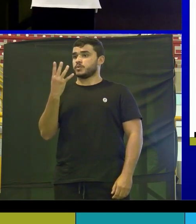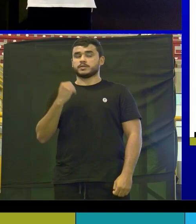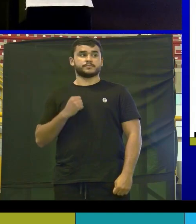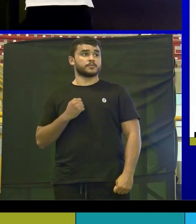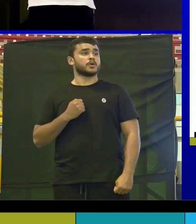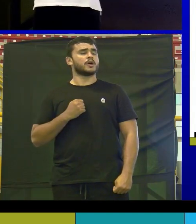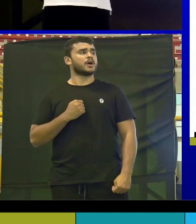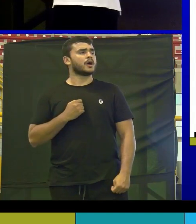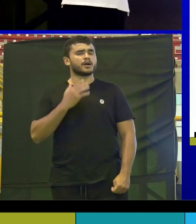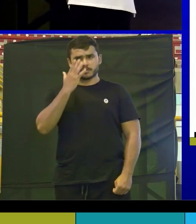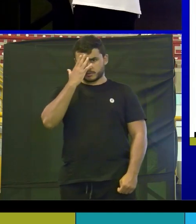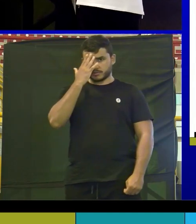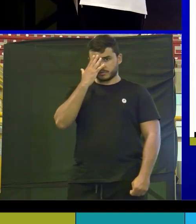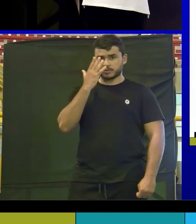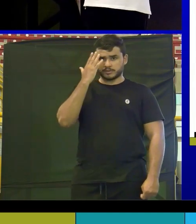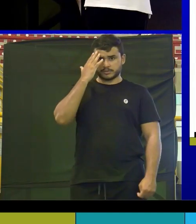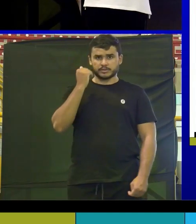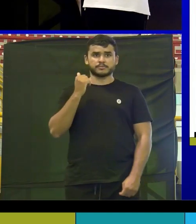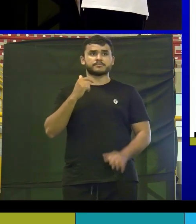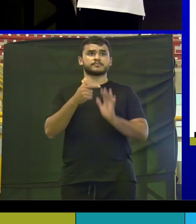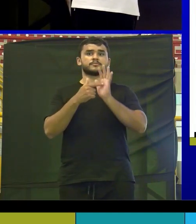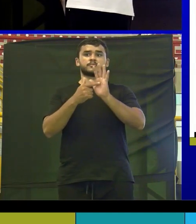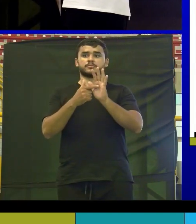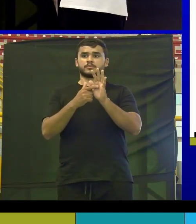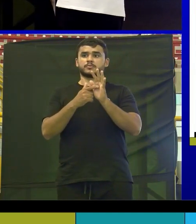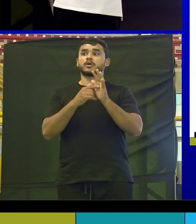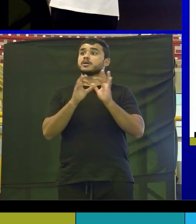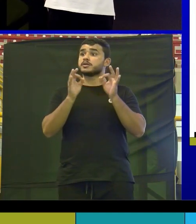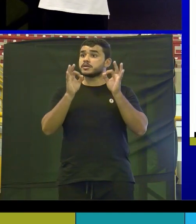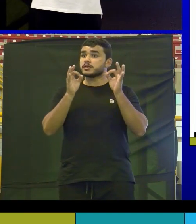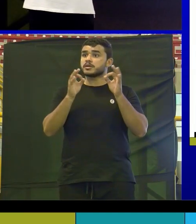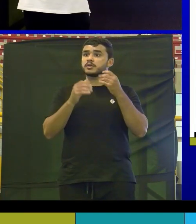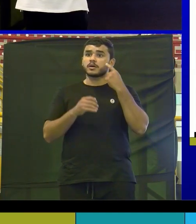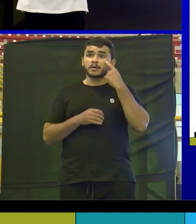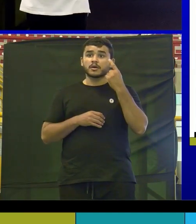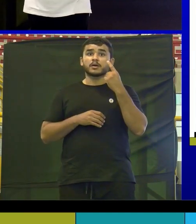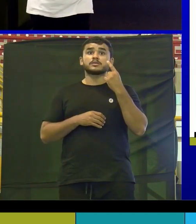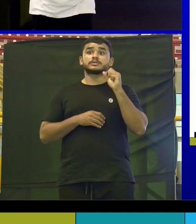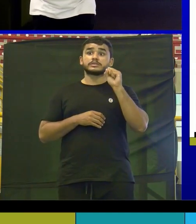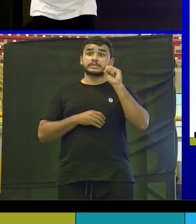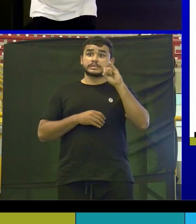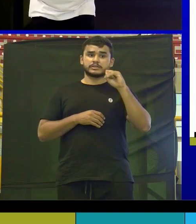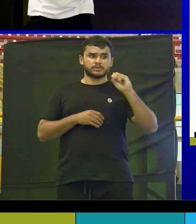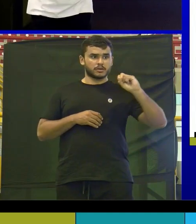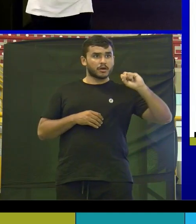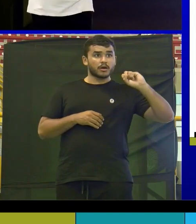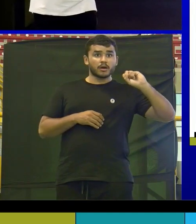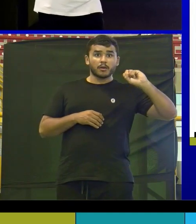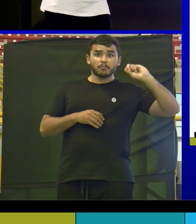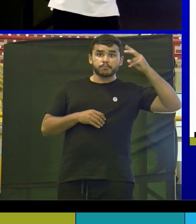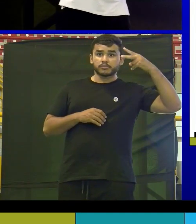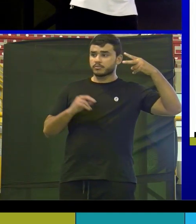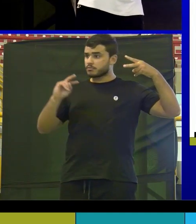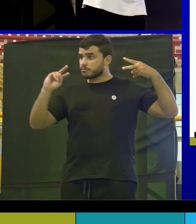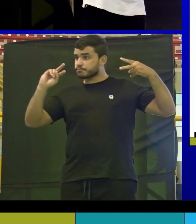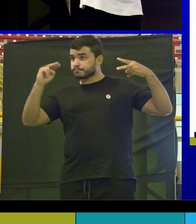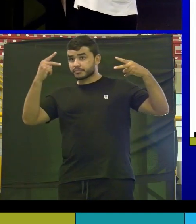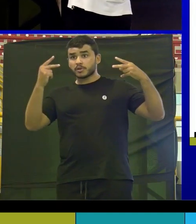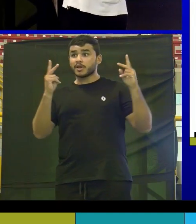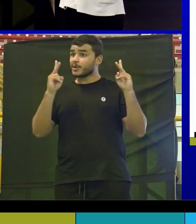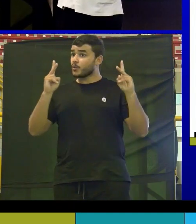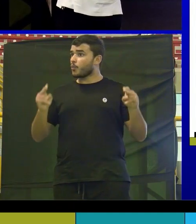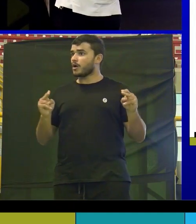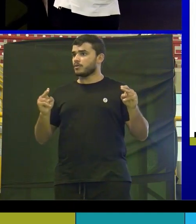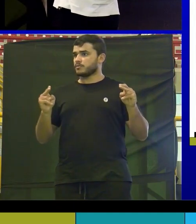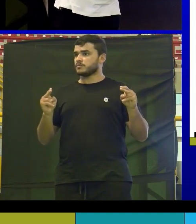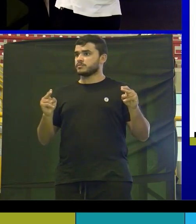comigo. Essas grandezas, elas são proporcionais. O que ocorre com uma grandeza, obrigatoriamente tem que ocorrer